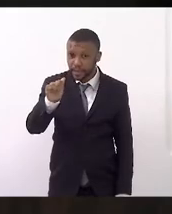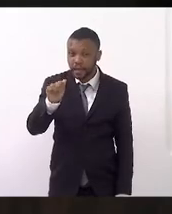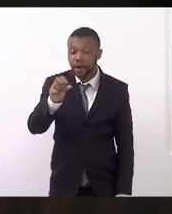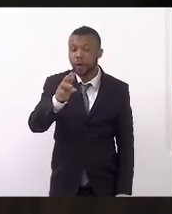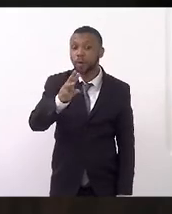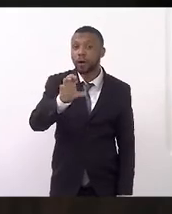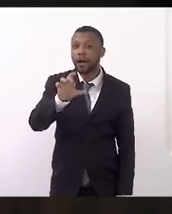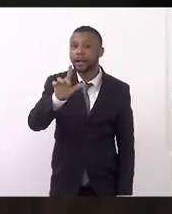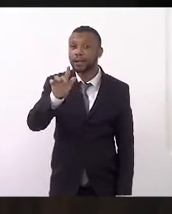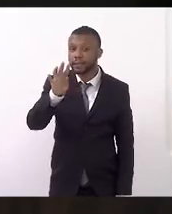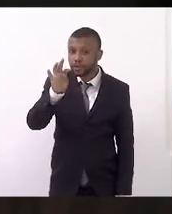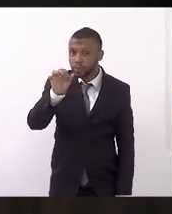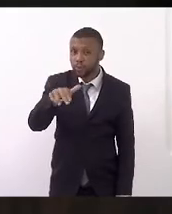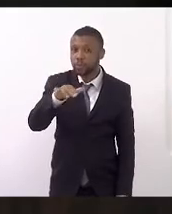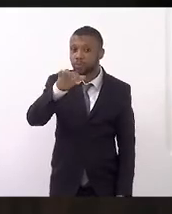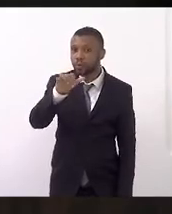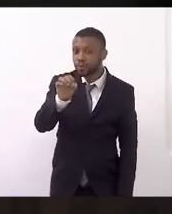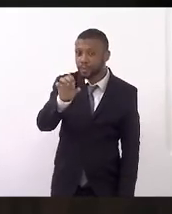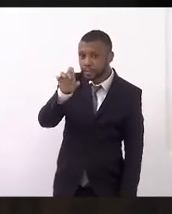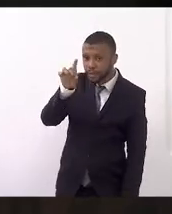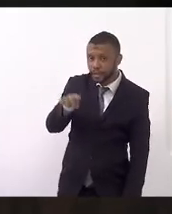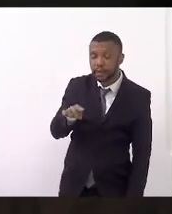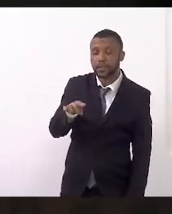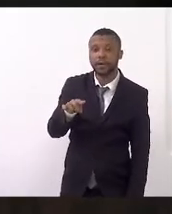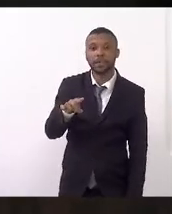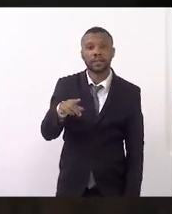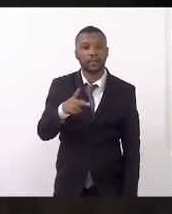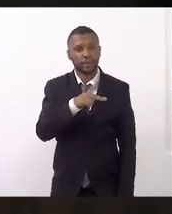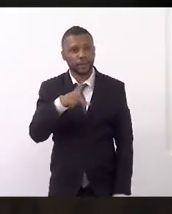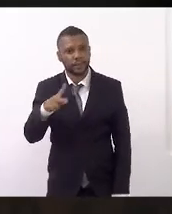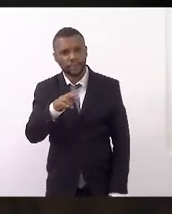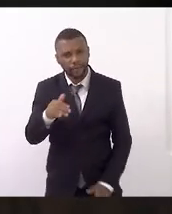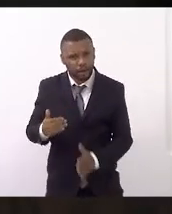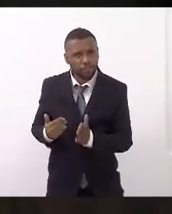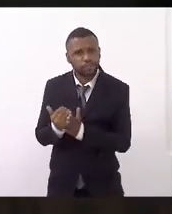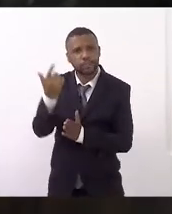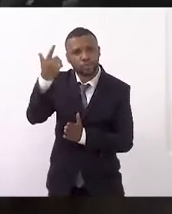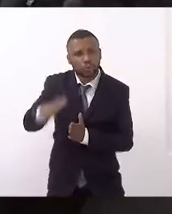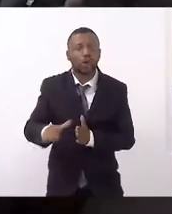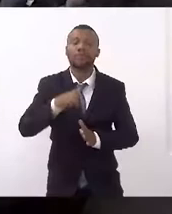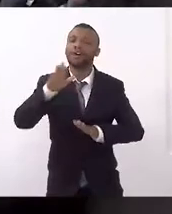José. Deputado Wellington José. O presidente irá proceder à segunda chamada.